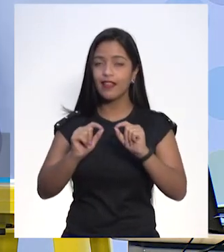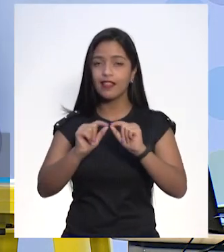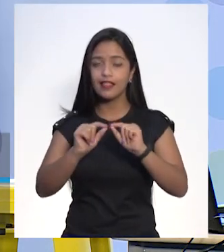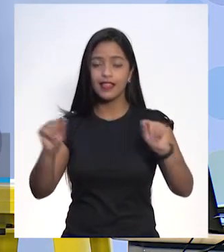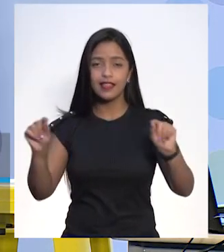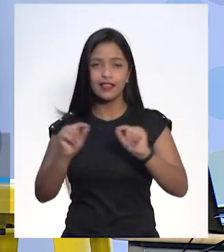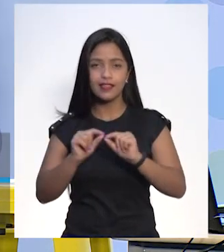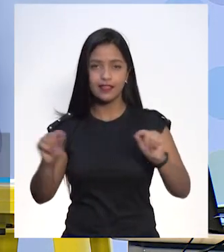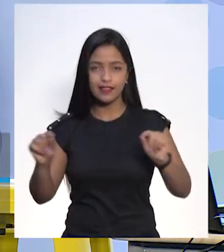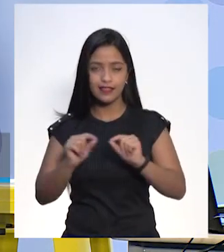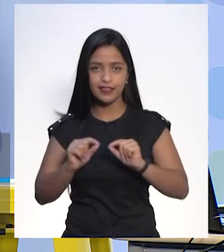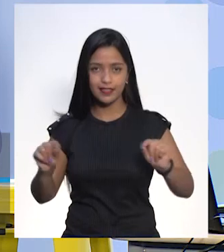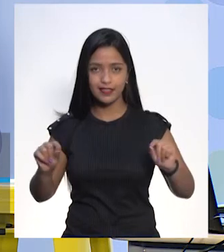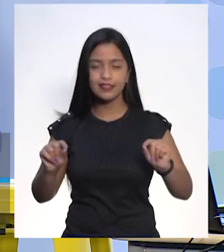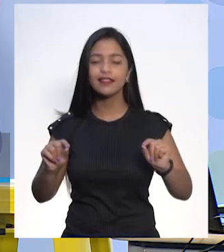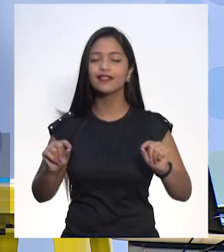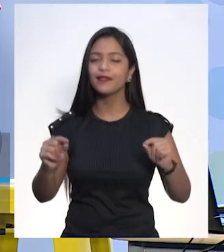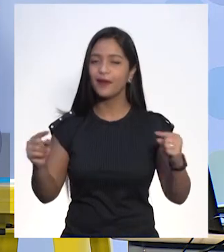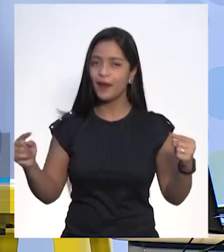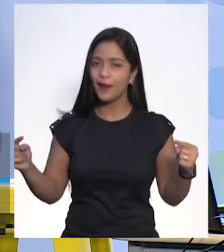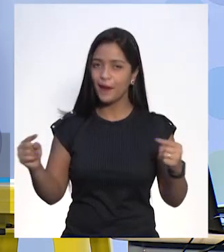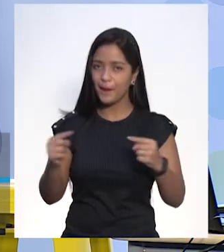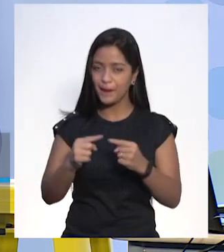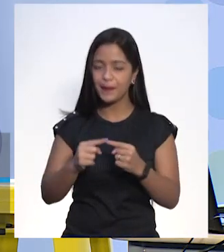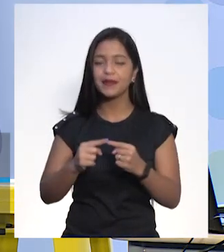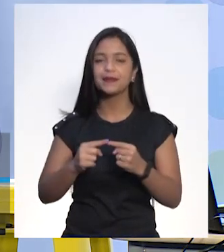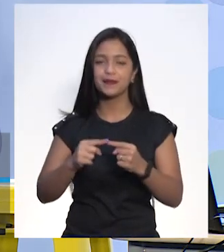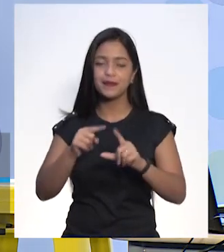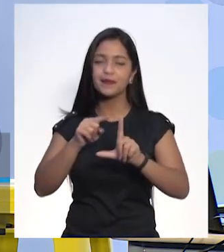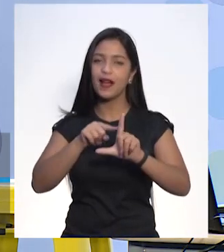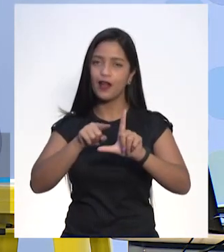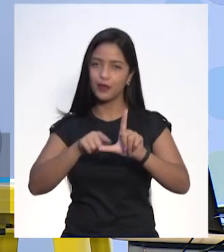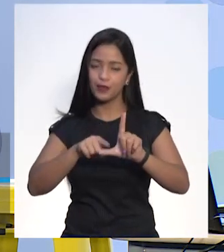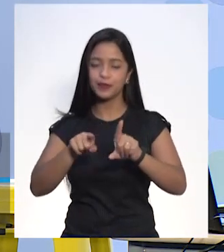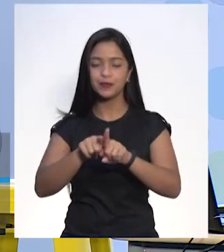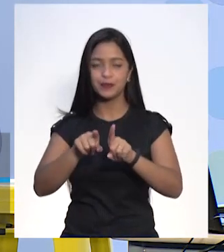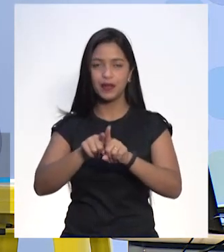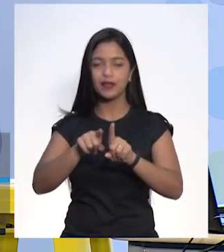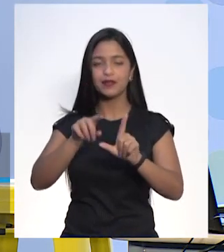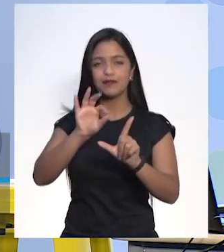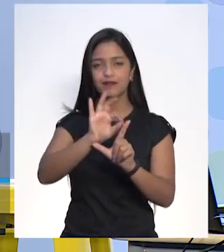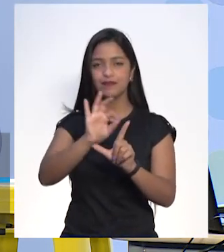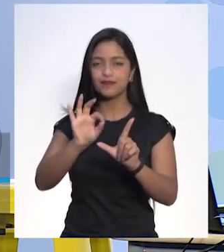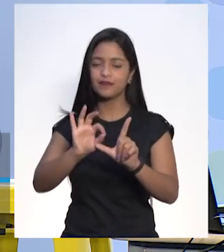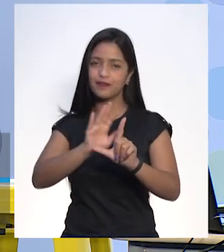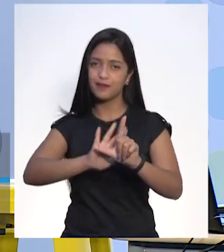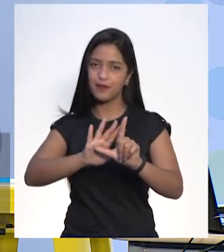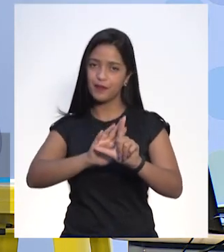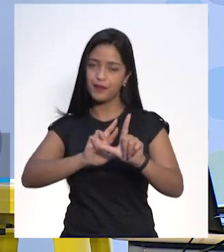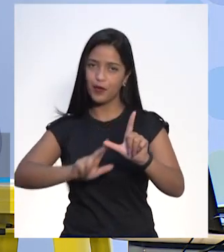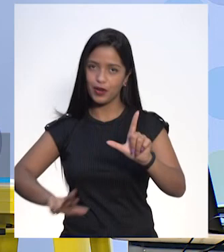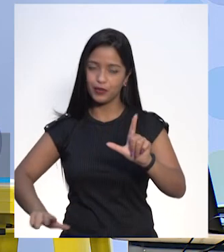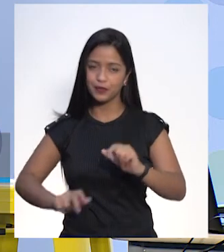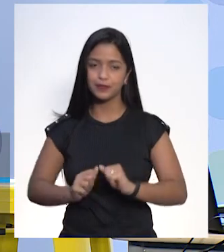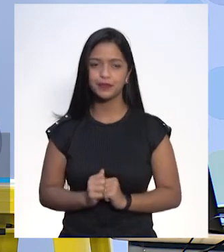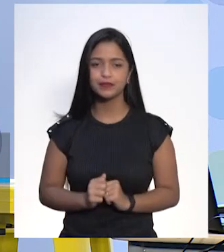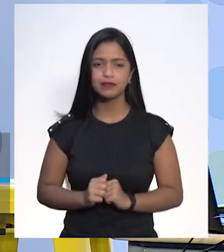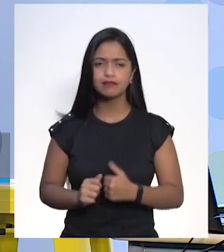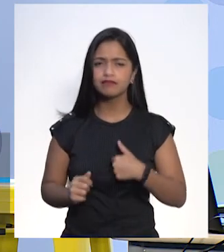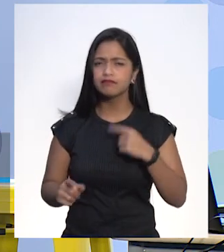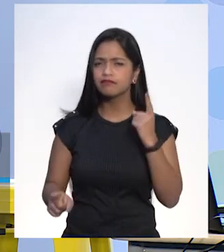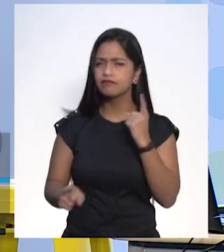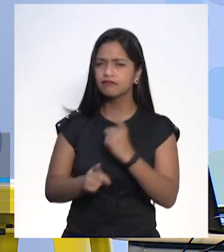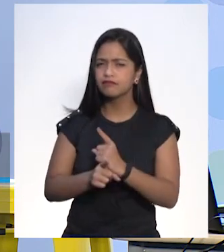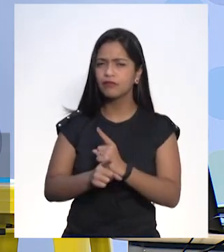uma característica dos polígonos e a outra dos ângulos. Onde que a gente visualiza isso aqui? Ó? Eu, particularmente,